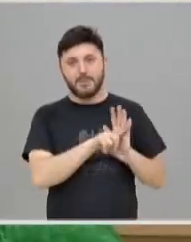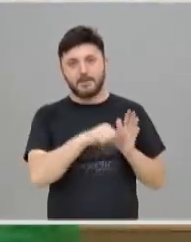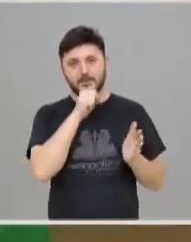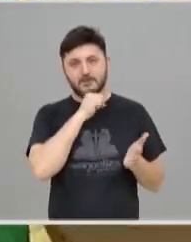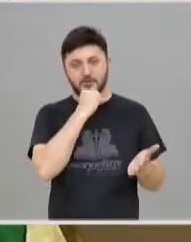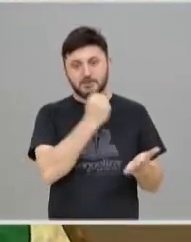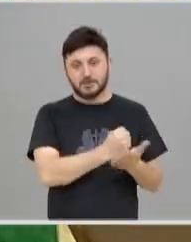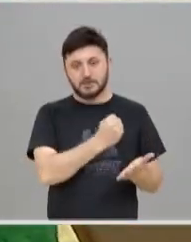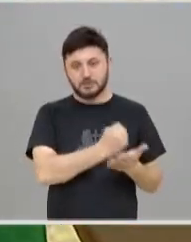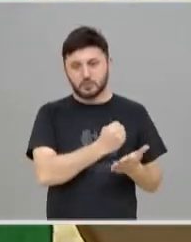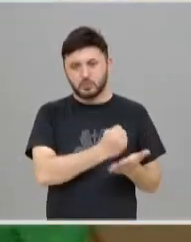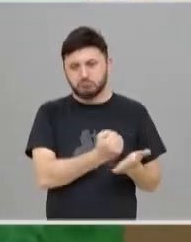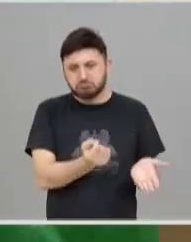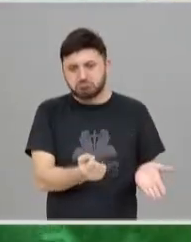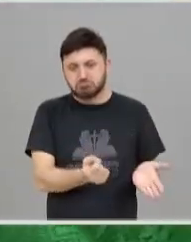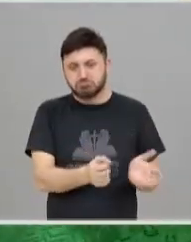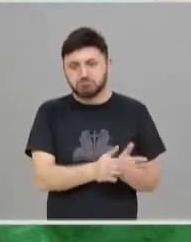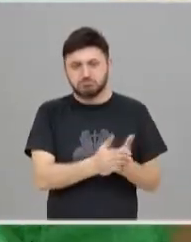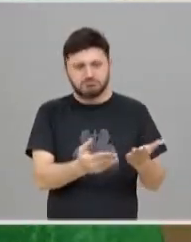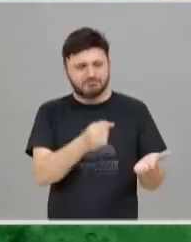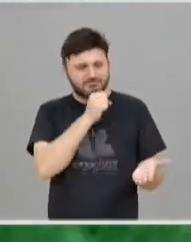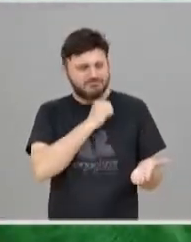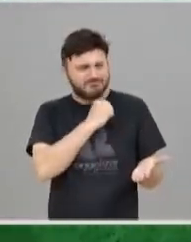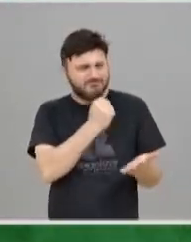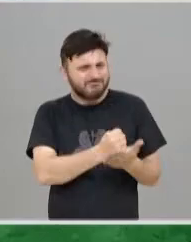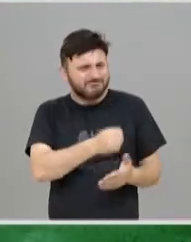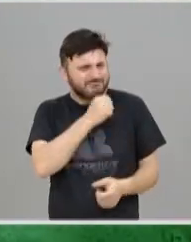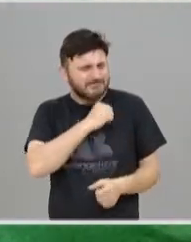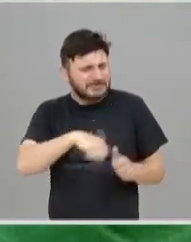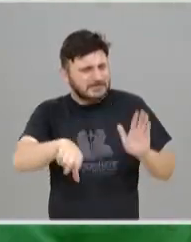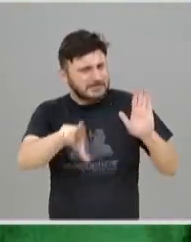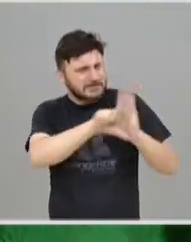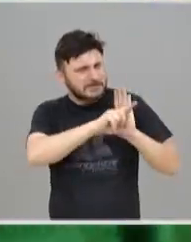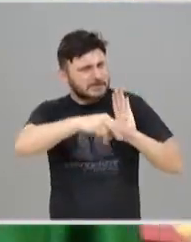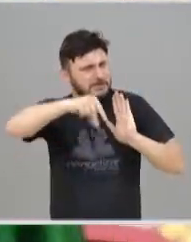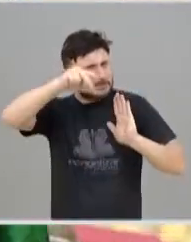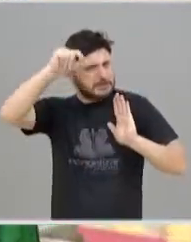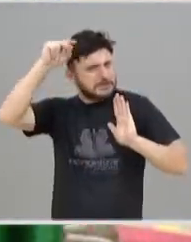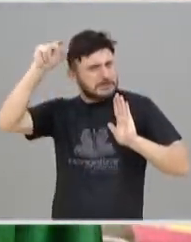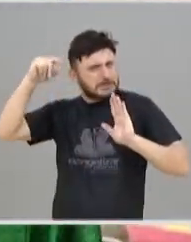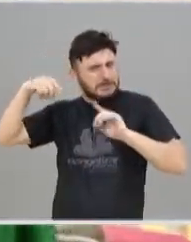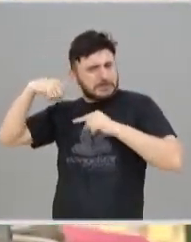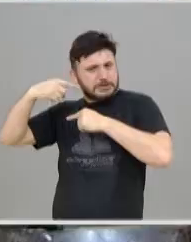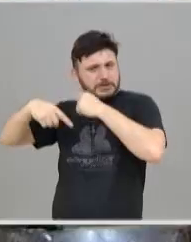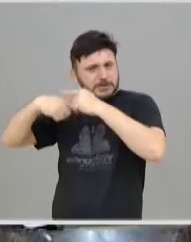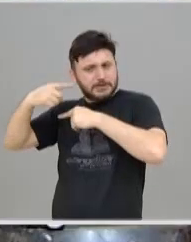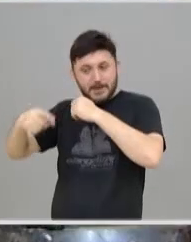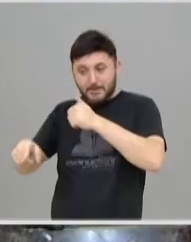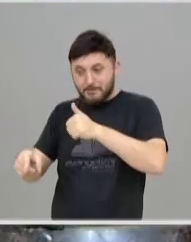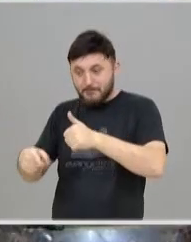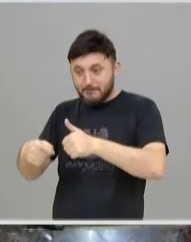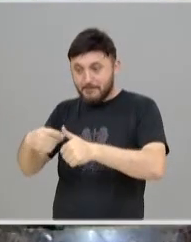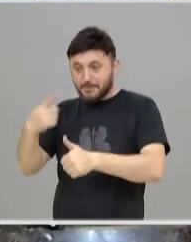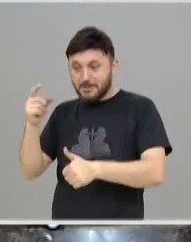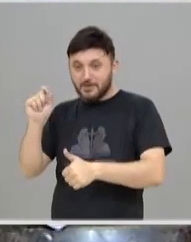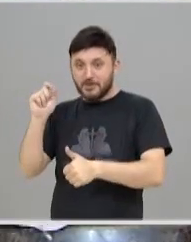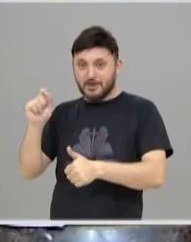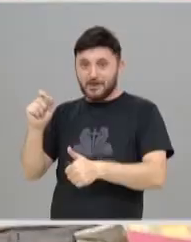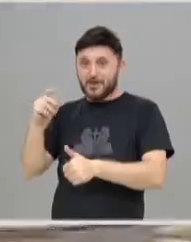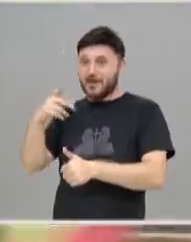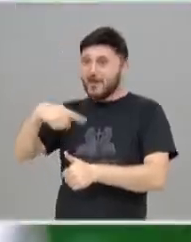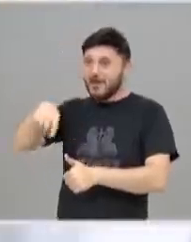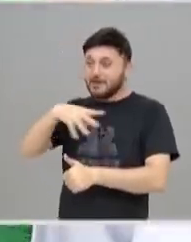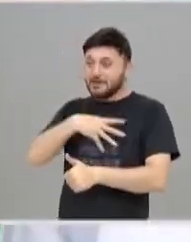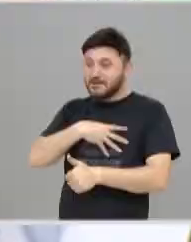mosaica, numa lei antiga, começou a se desenvolver a, primeiro, a fé monoteísta e